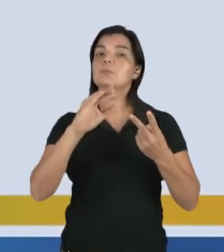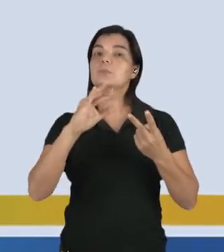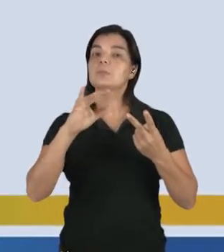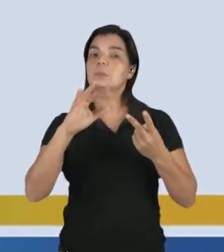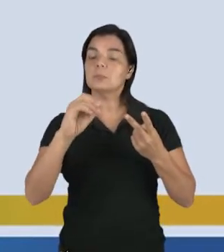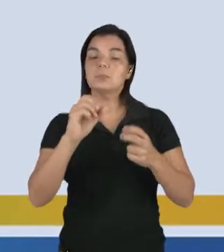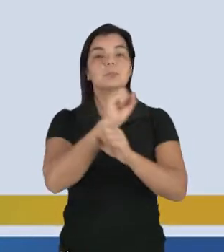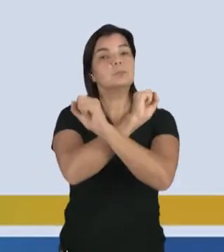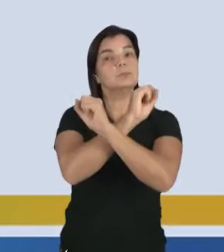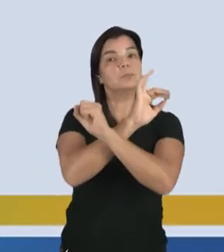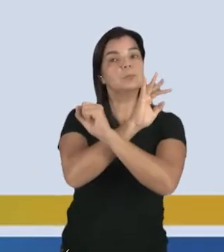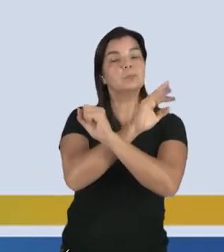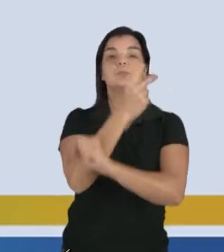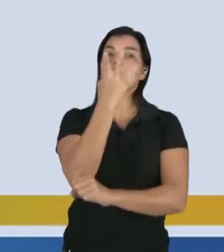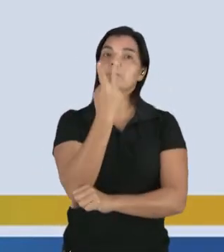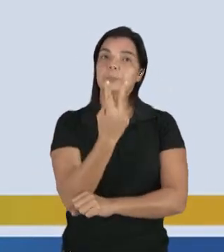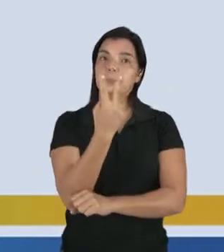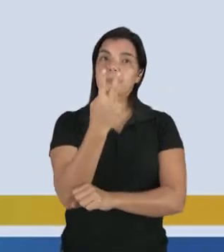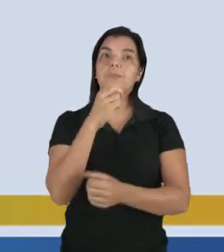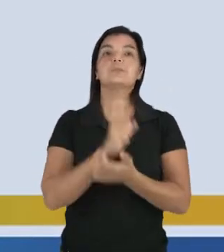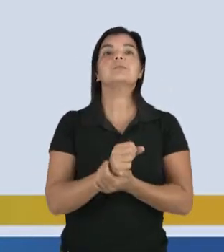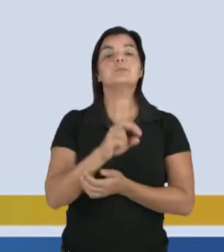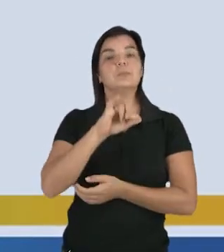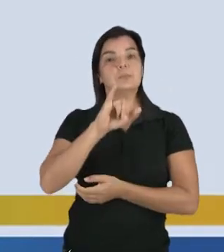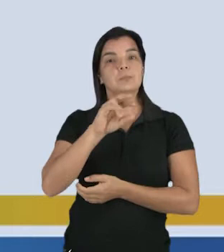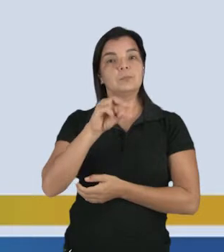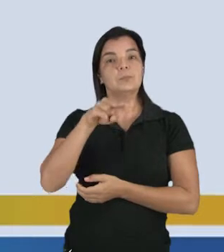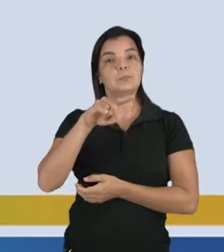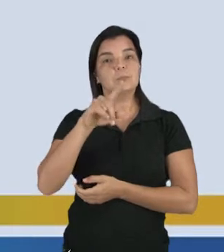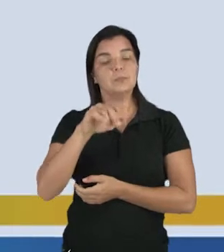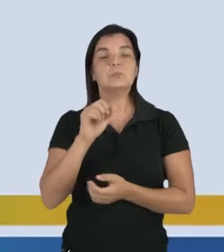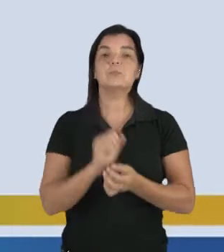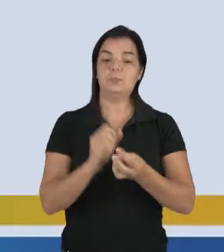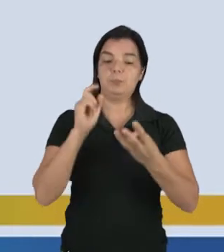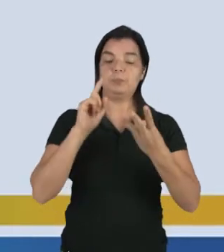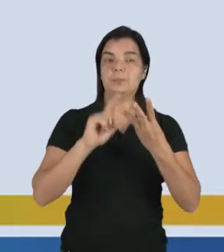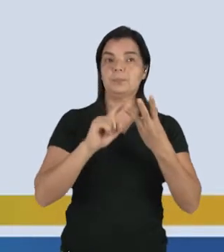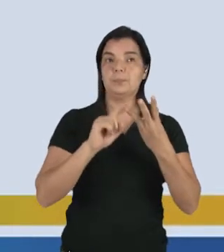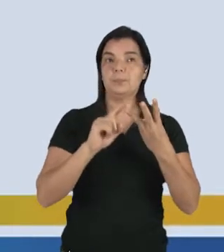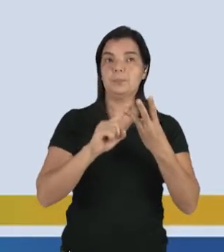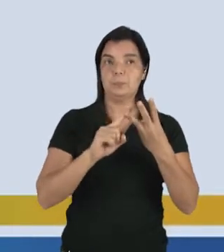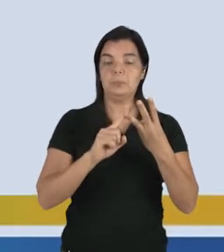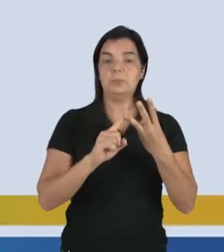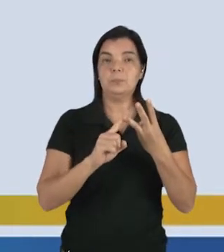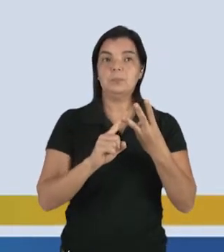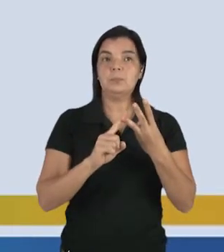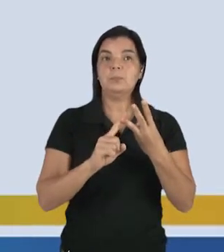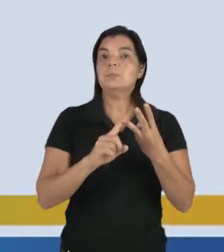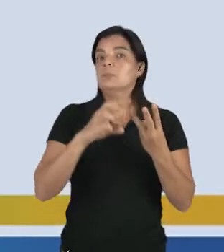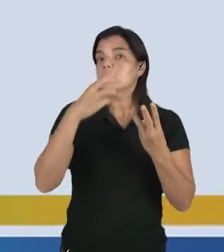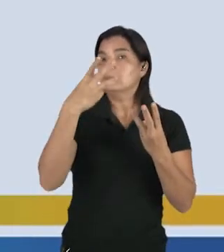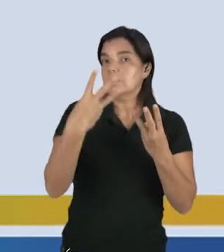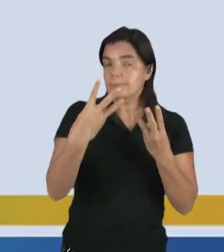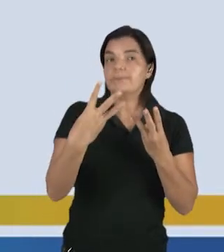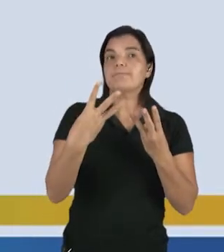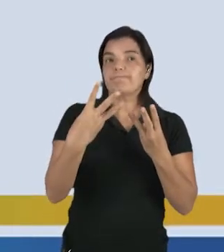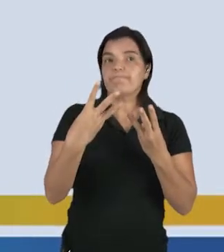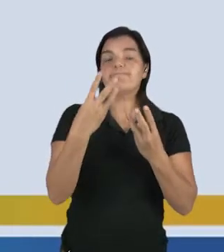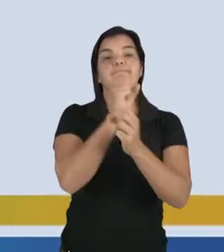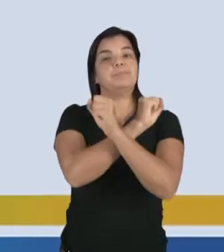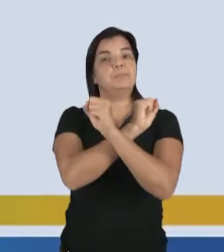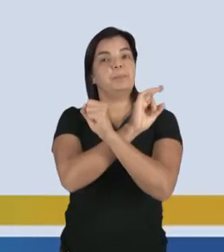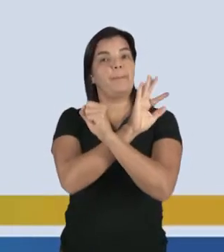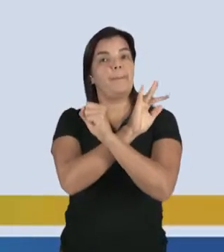Diácido significa que 2 hidrogênios serão formados, 2 cátions, ok?